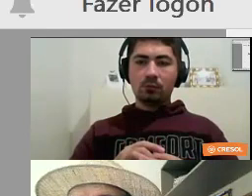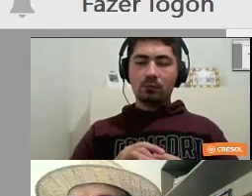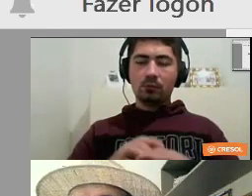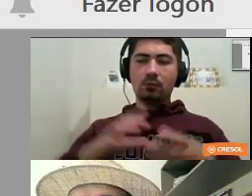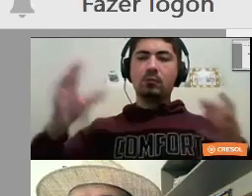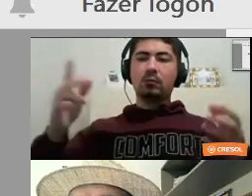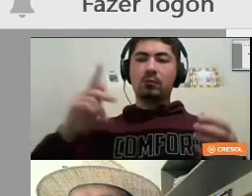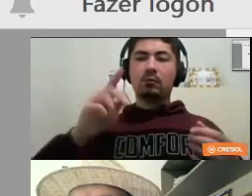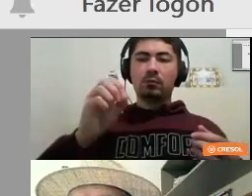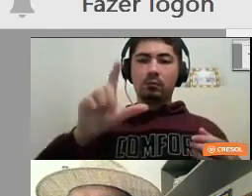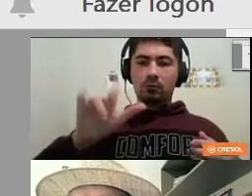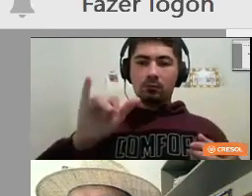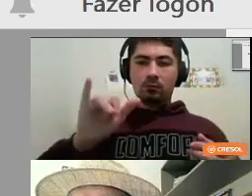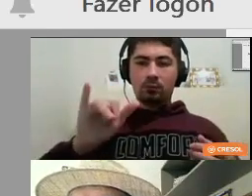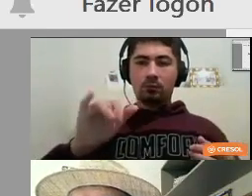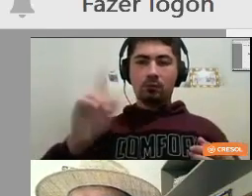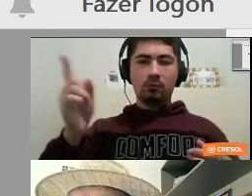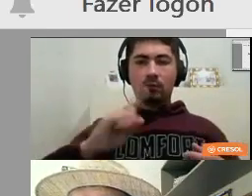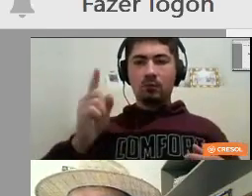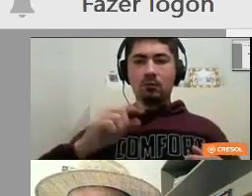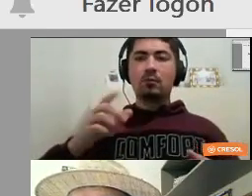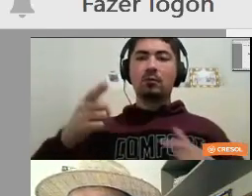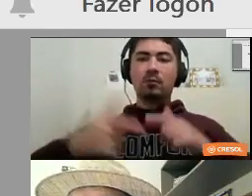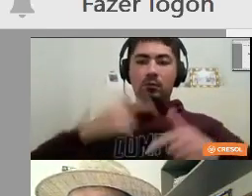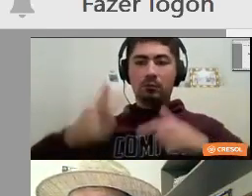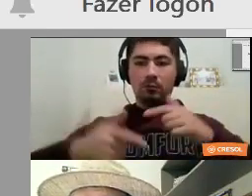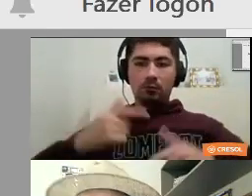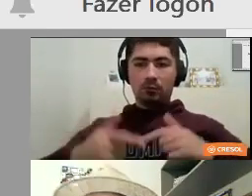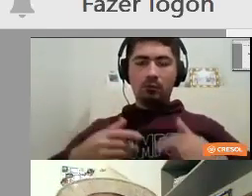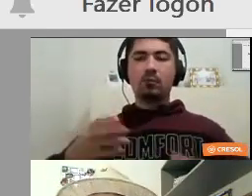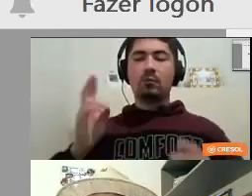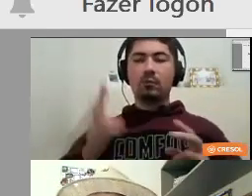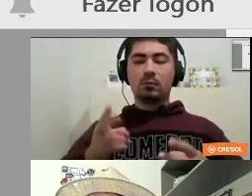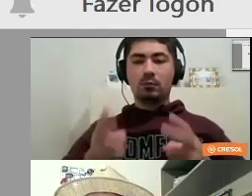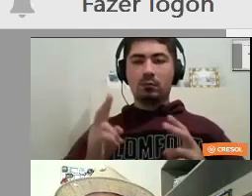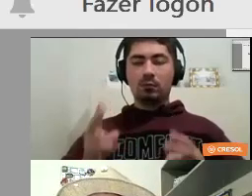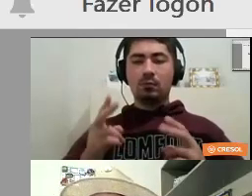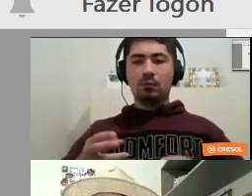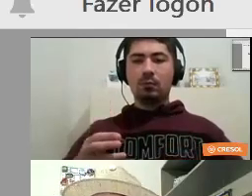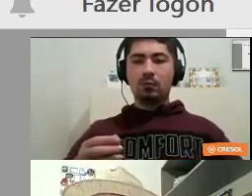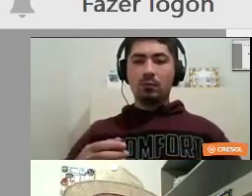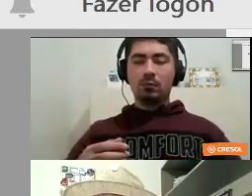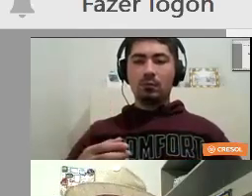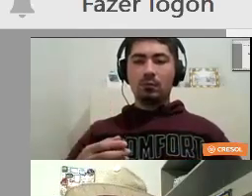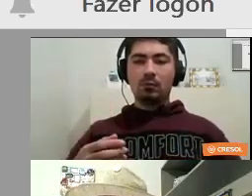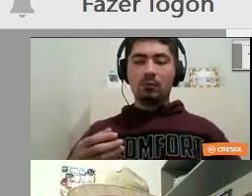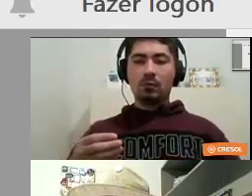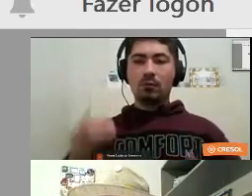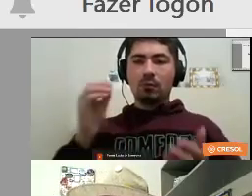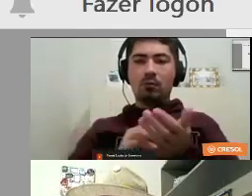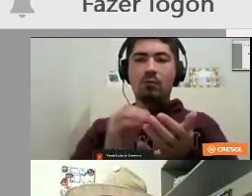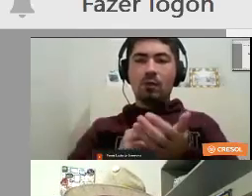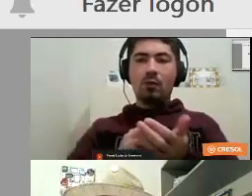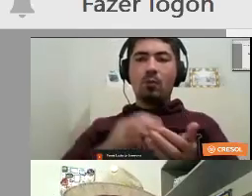resolvidos em relação à paralisia infantil. A luta ainda continua, apesar de faltar